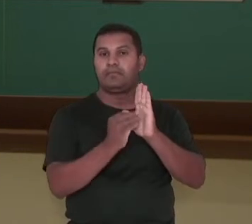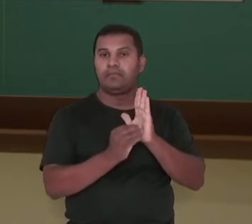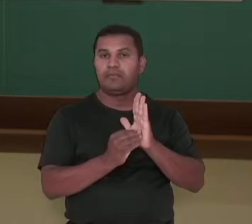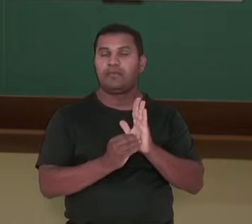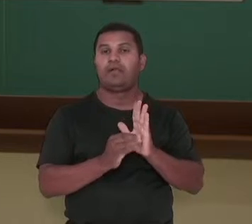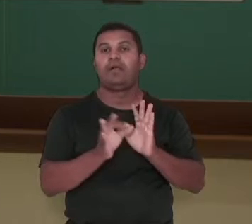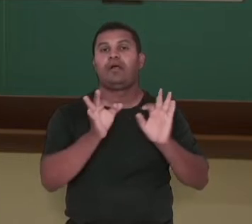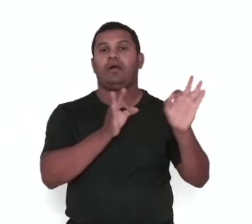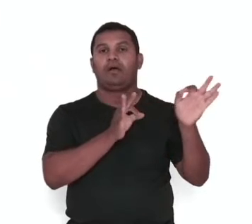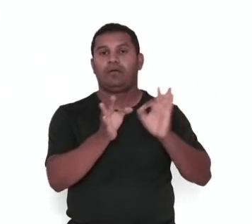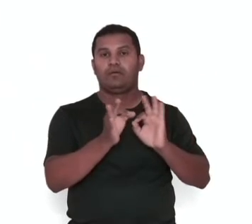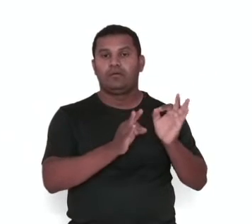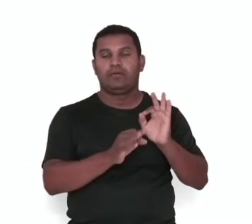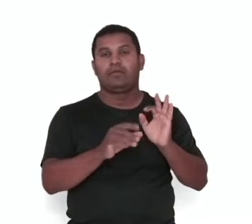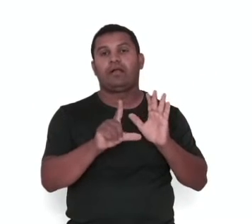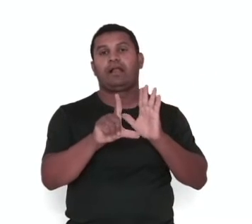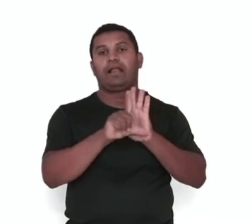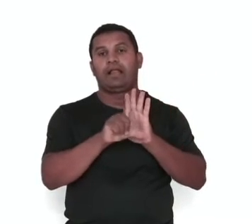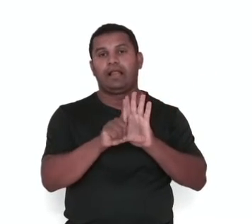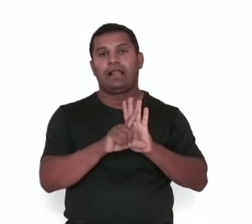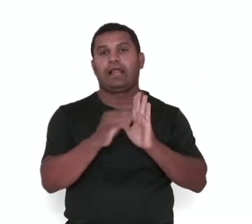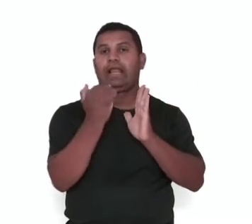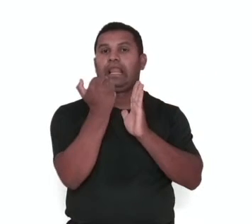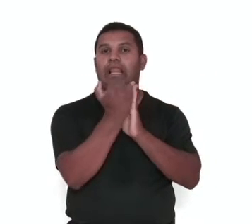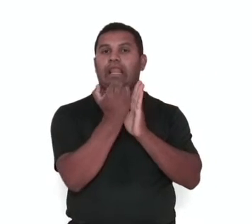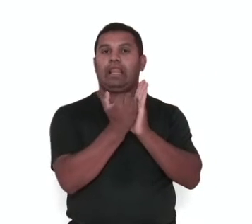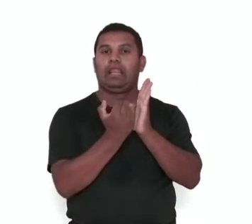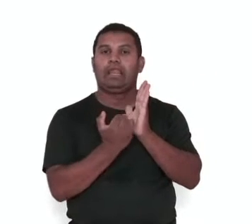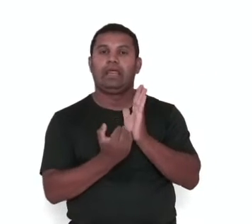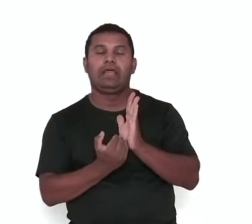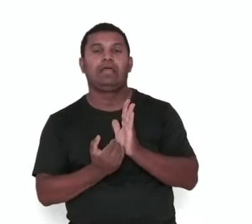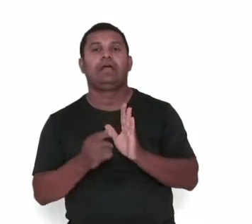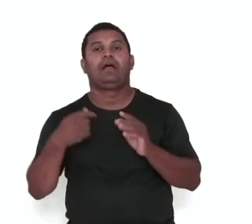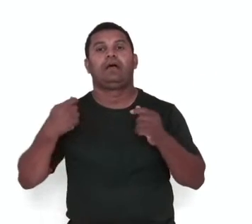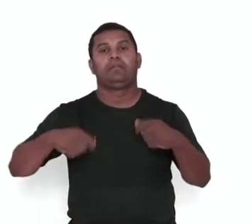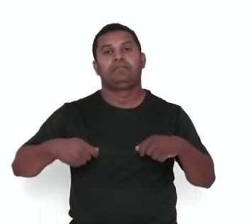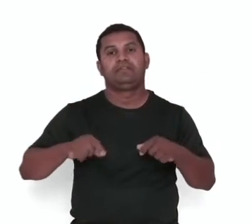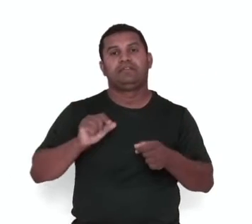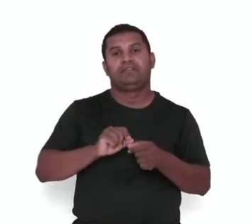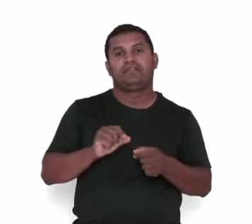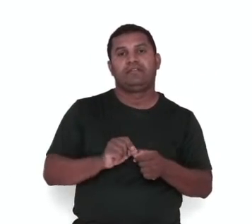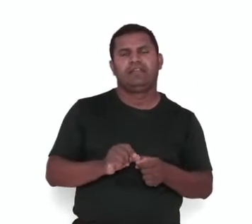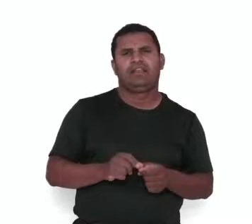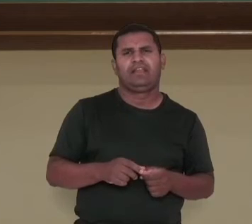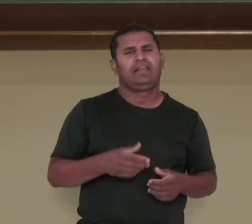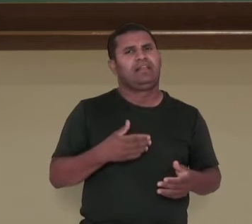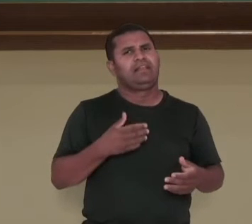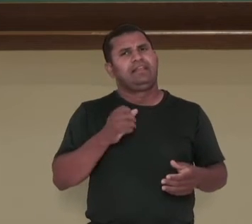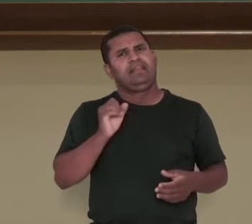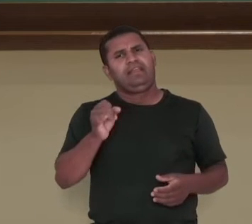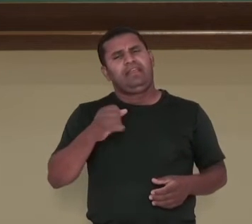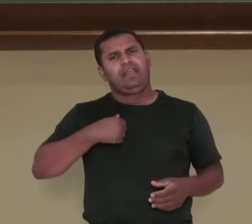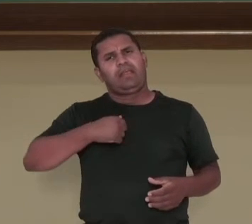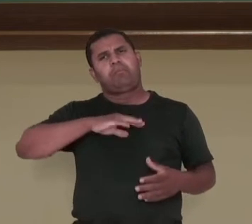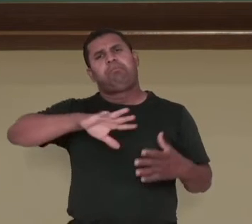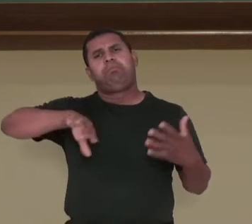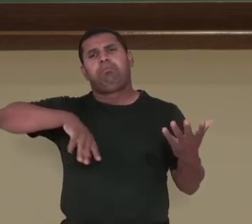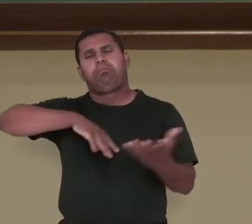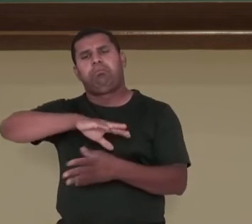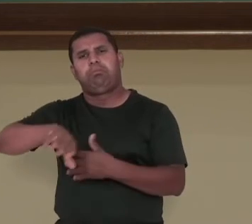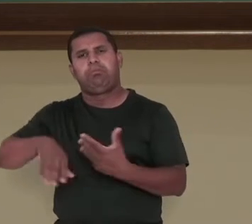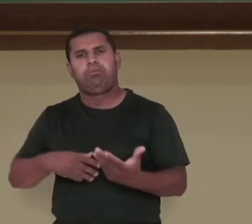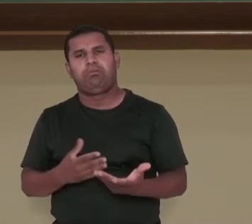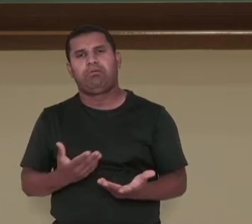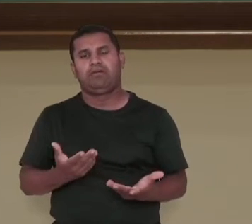há como ser proativo se você estiver em meio a um caos de tarefas ou de informações. Então, como que você vai tomar uma atitude